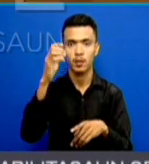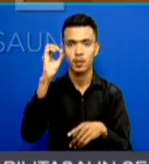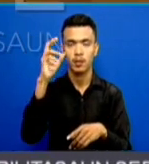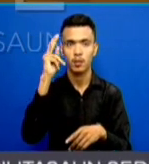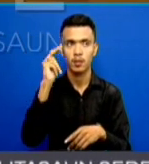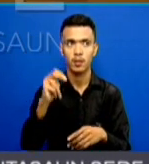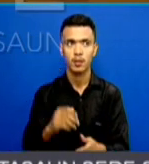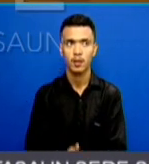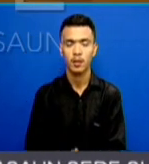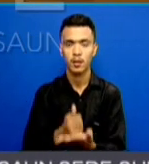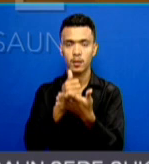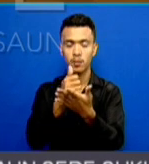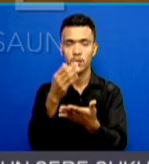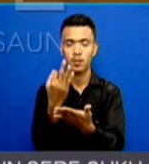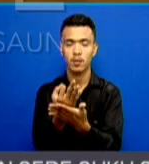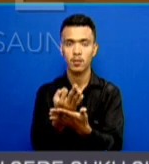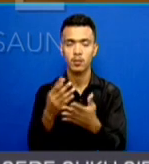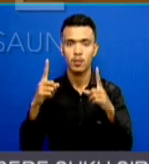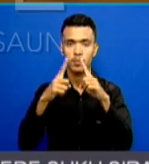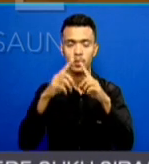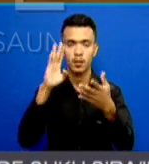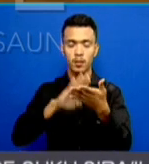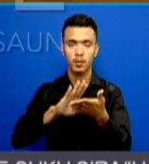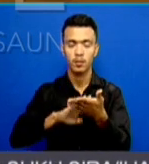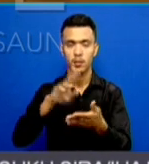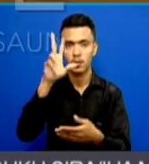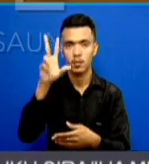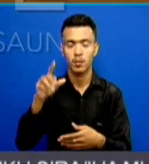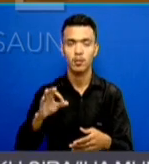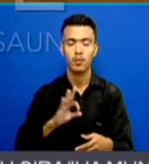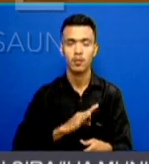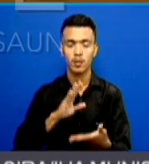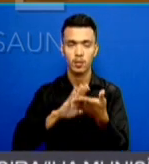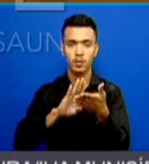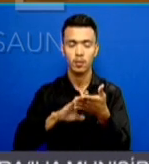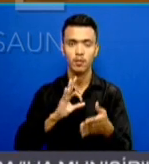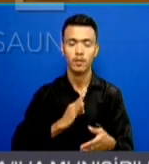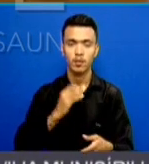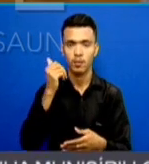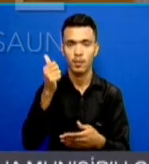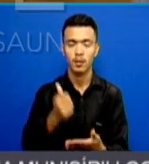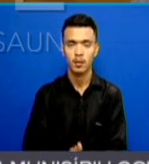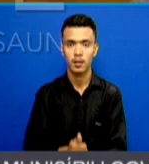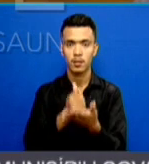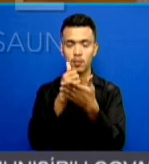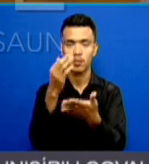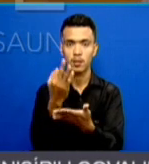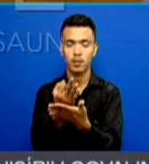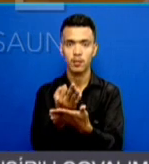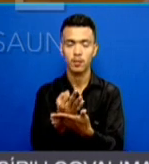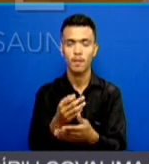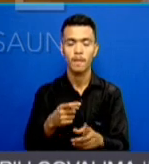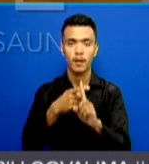Bem, apoio financeiro da escola tolo, né? Escola Fatumaca me apoia financeira. Né? Cada cliente nebe